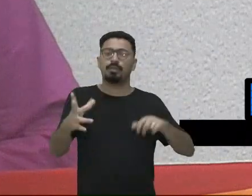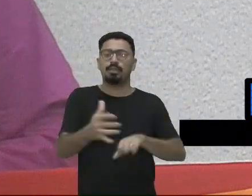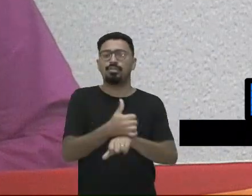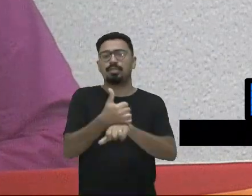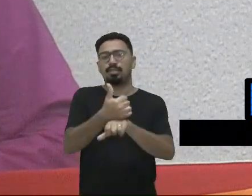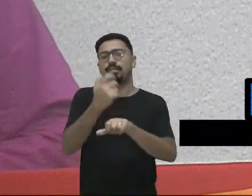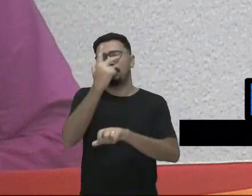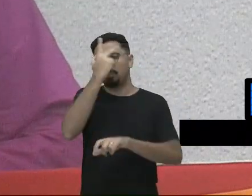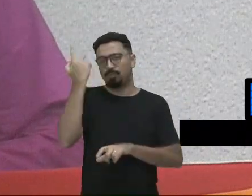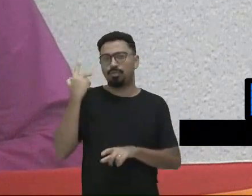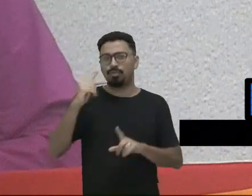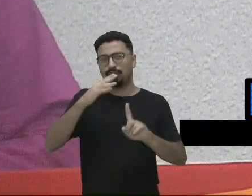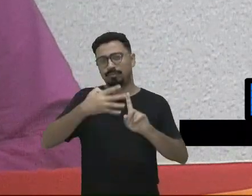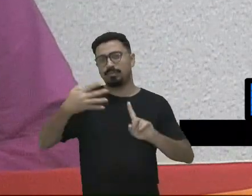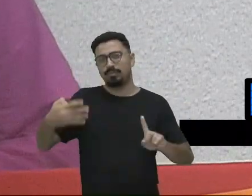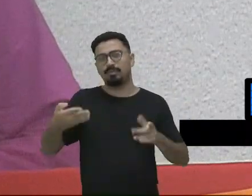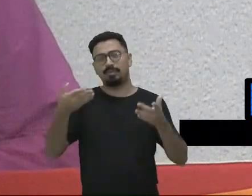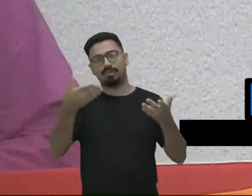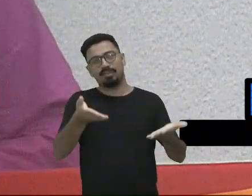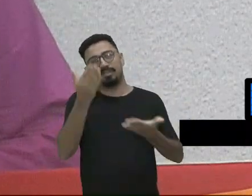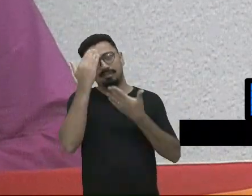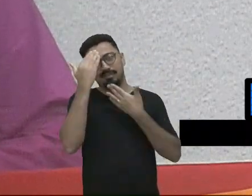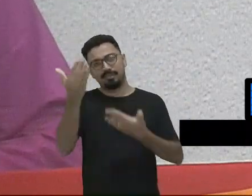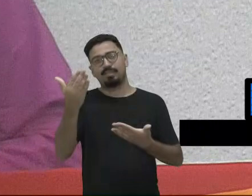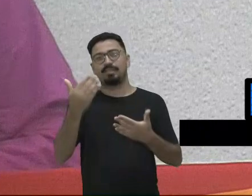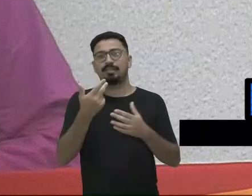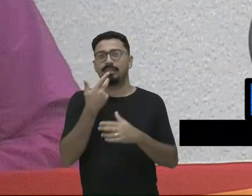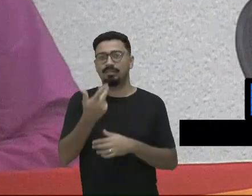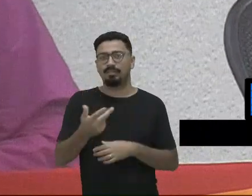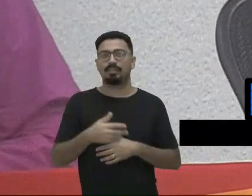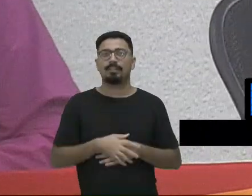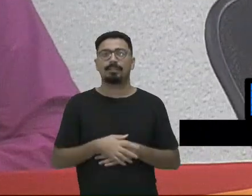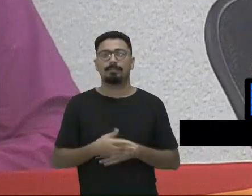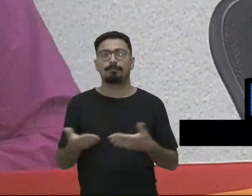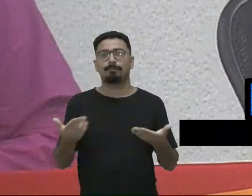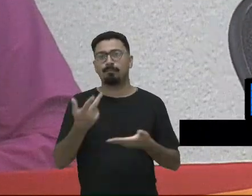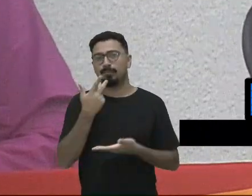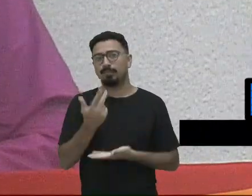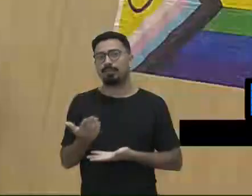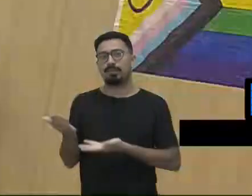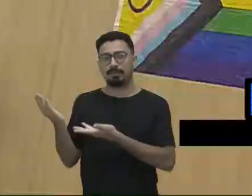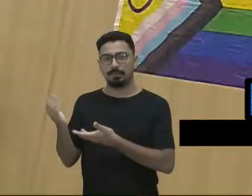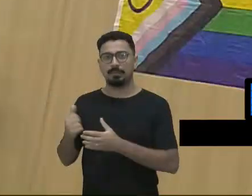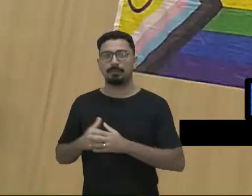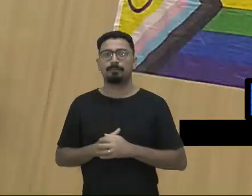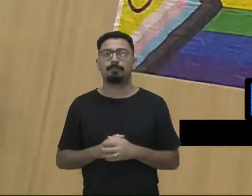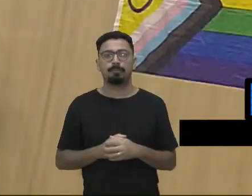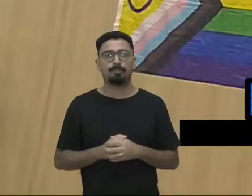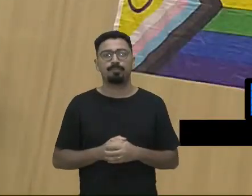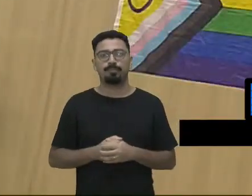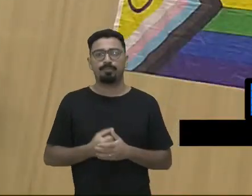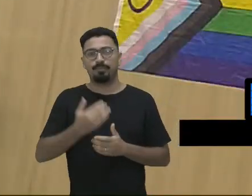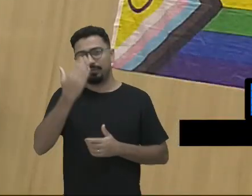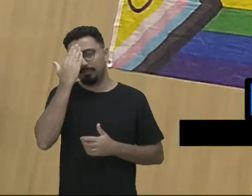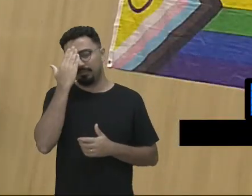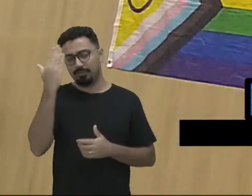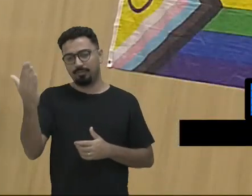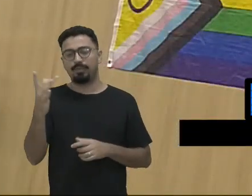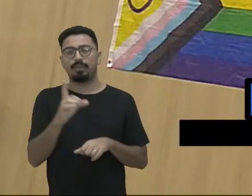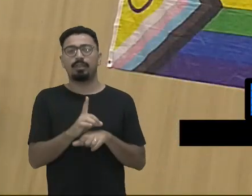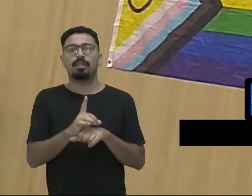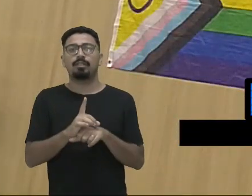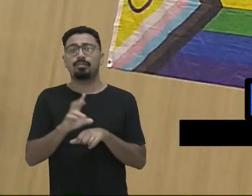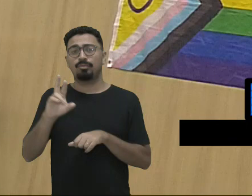LGBT. E é isso, gente. Agradeço pela fala. Passo a palavra. Muito obrigada, doutora